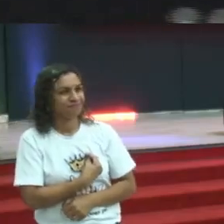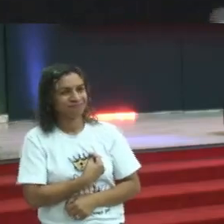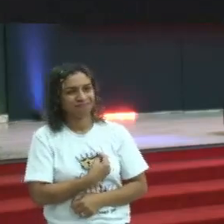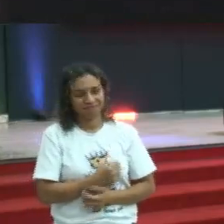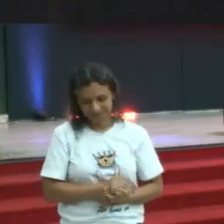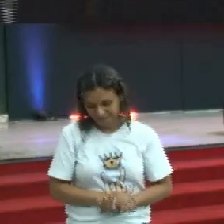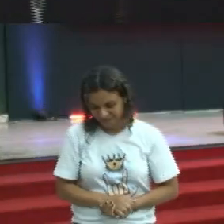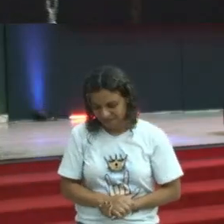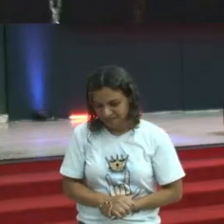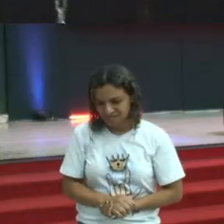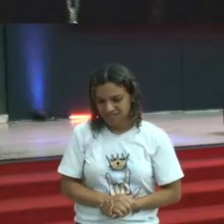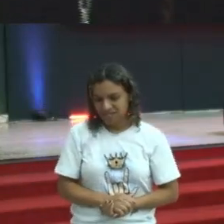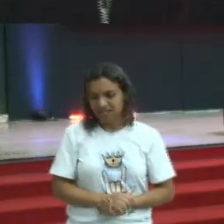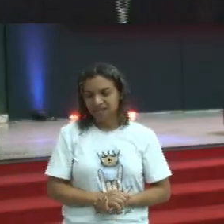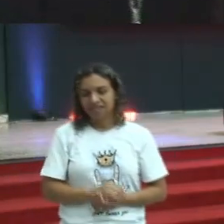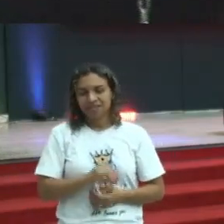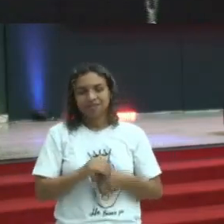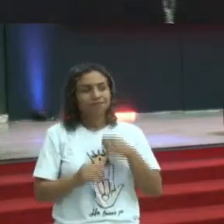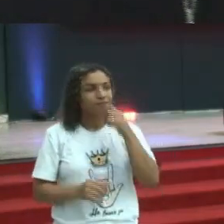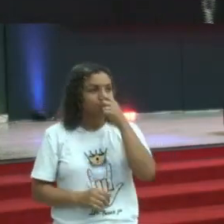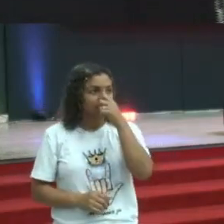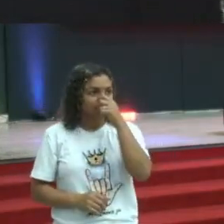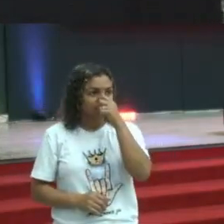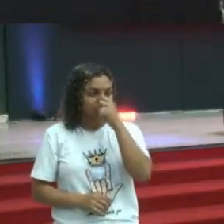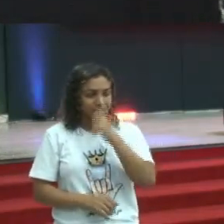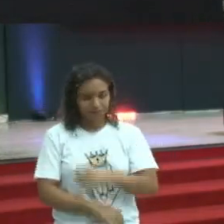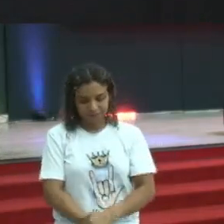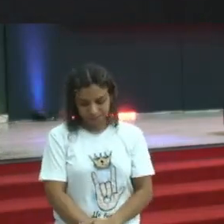sua mão e diga glória a Deus.